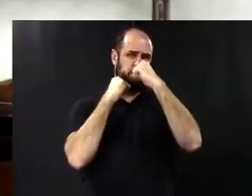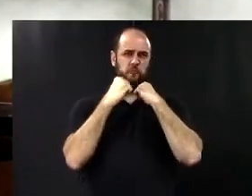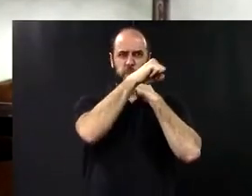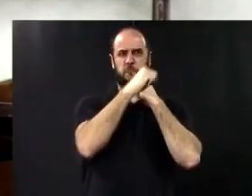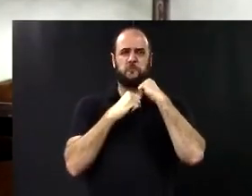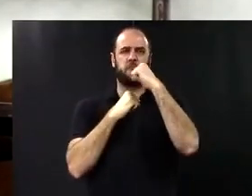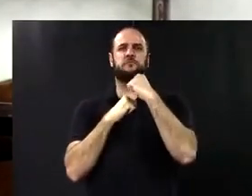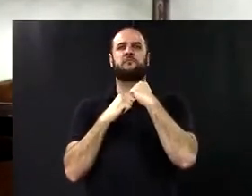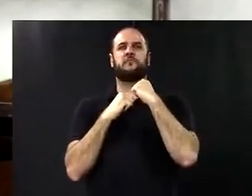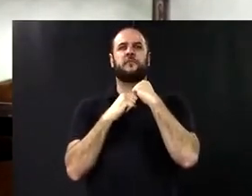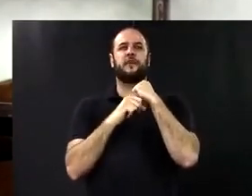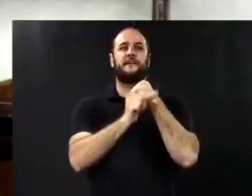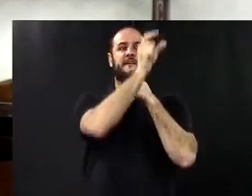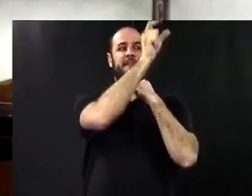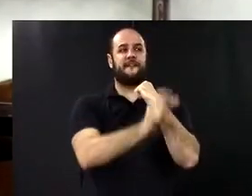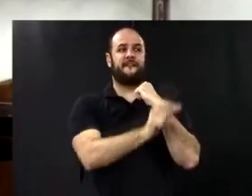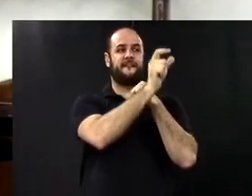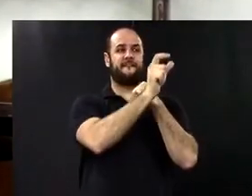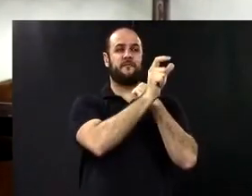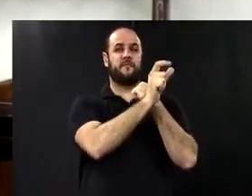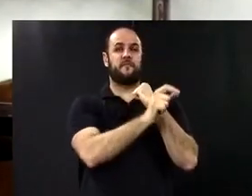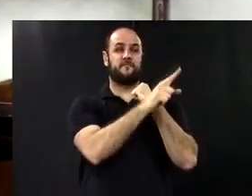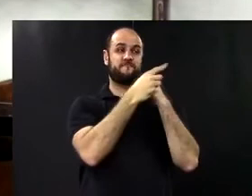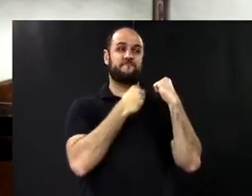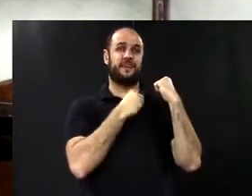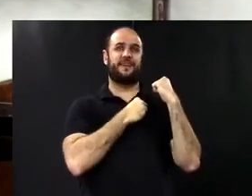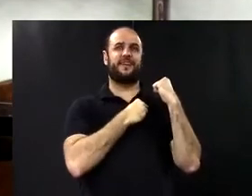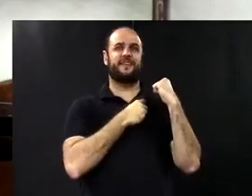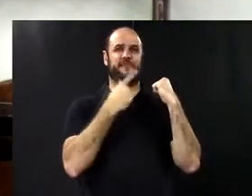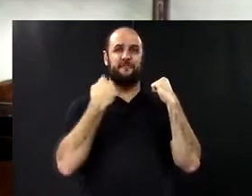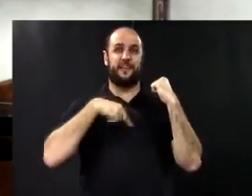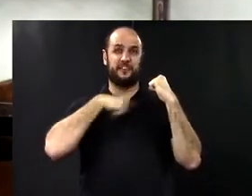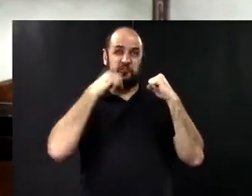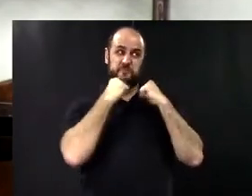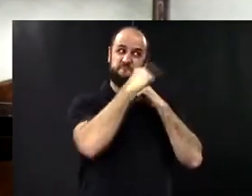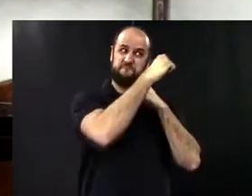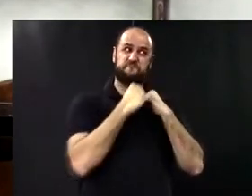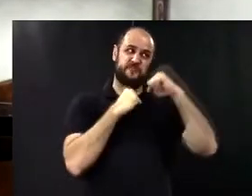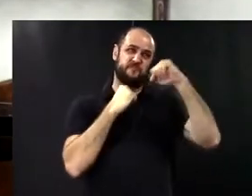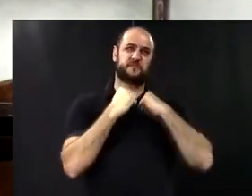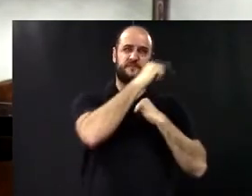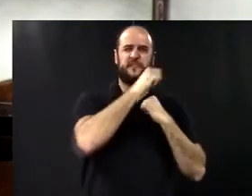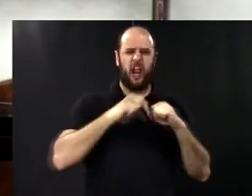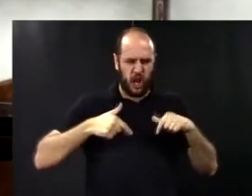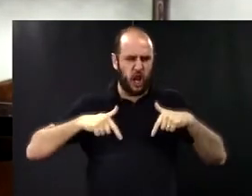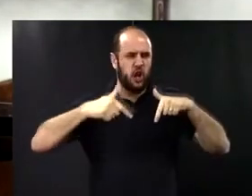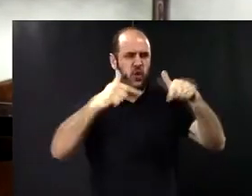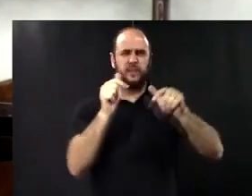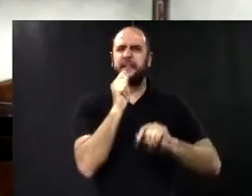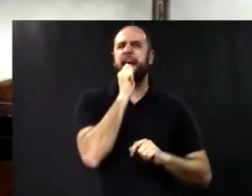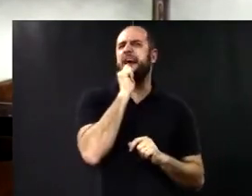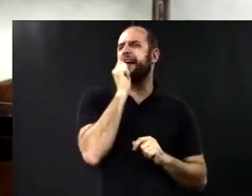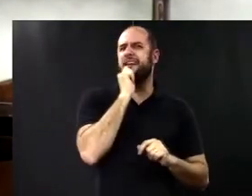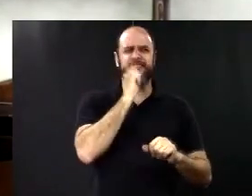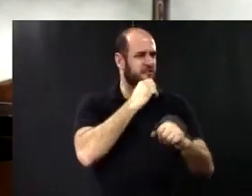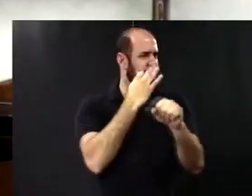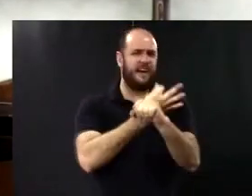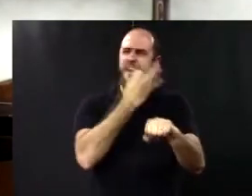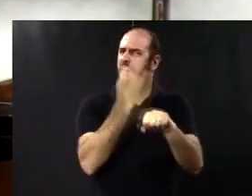esse oponente é o pecado. E ele diz: ora, nessa luta ainda não tendes resistido até o